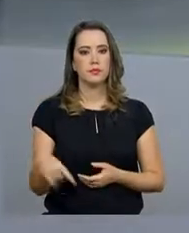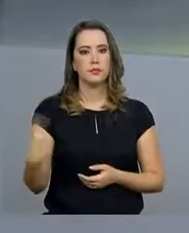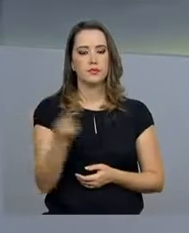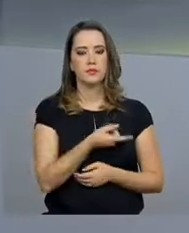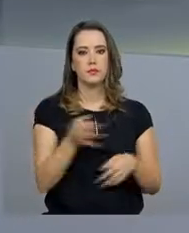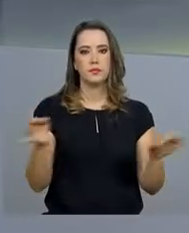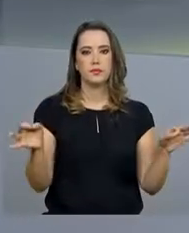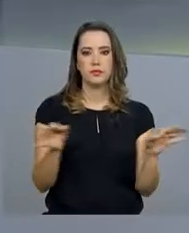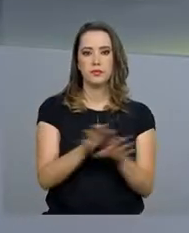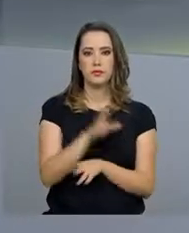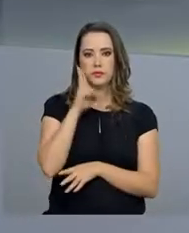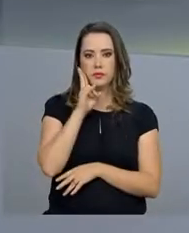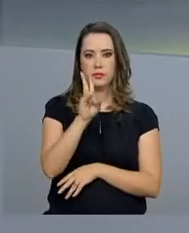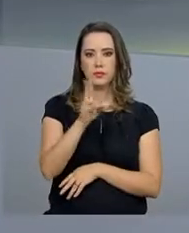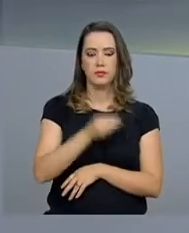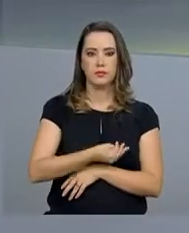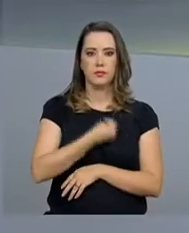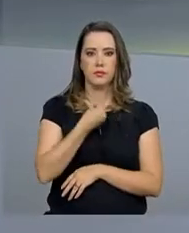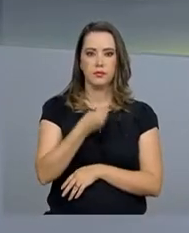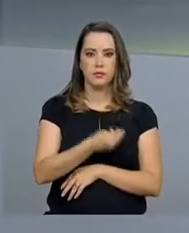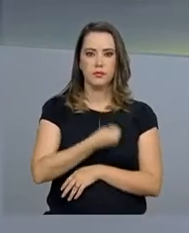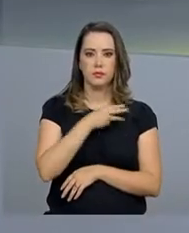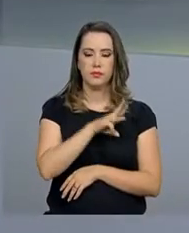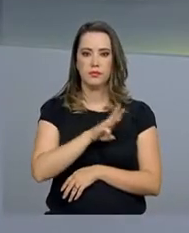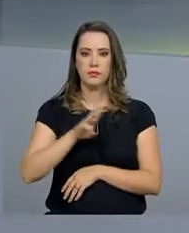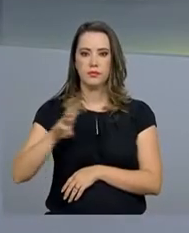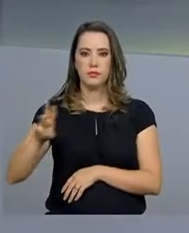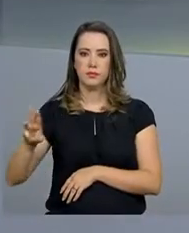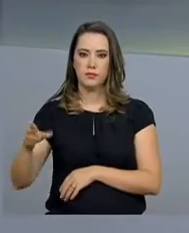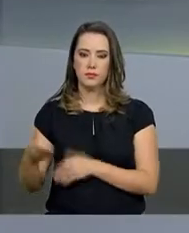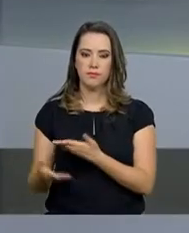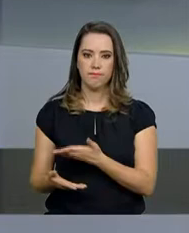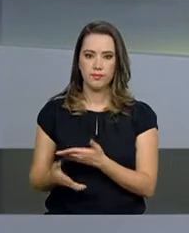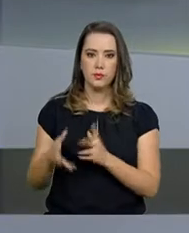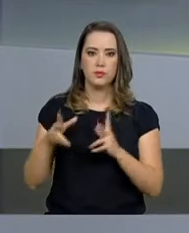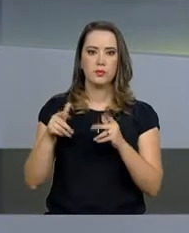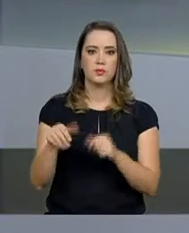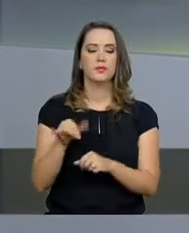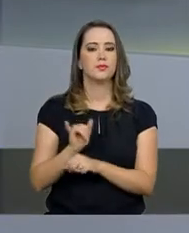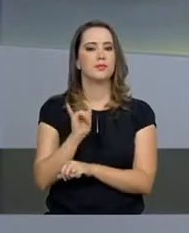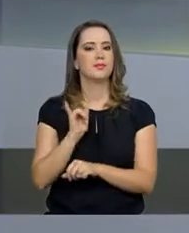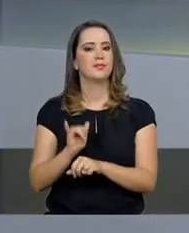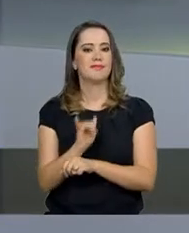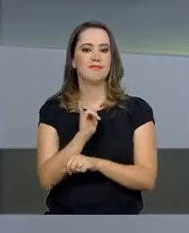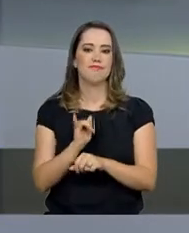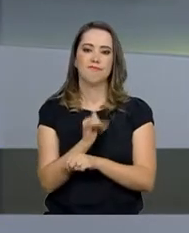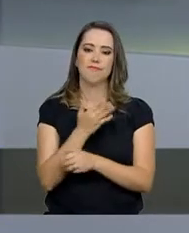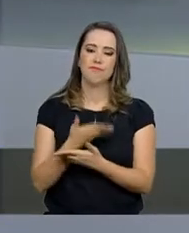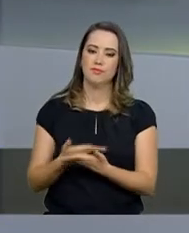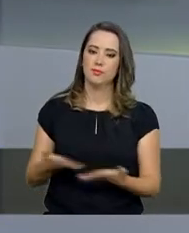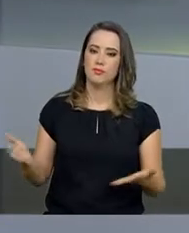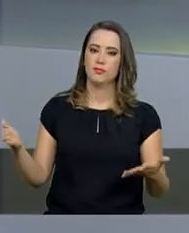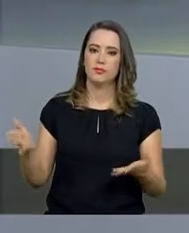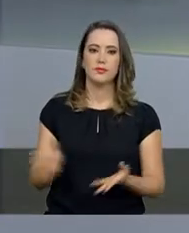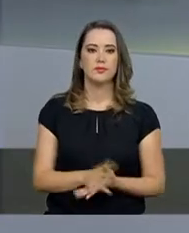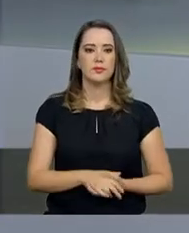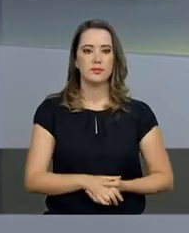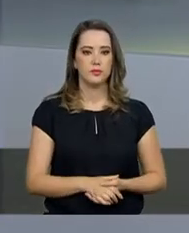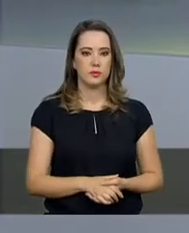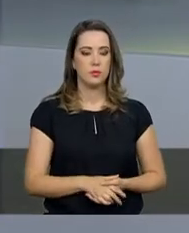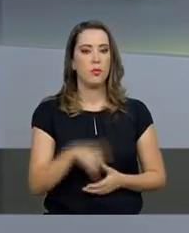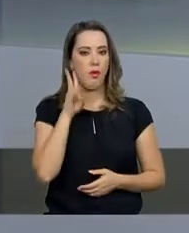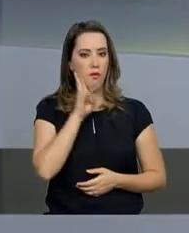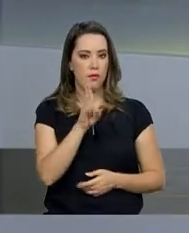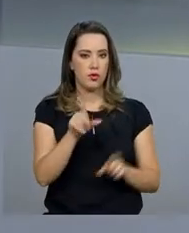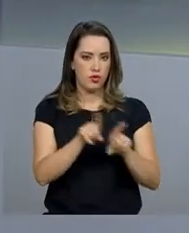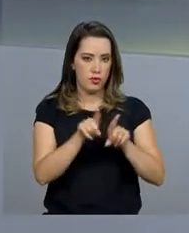Nós ficamos por aqui. Você acompanha a nossa programação ao vivo pelo site da NBR e todas as reportagens estão disponíveis em nosso canal no